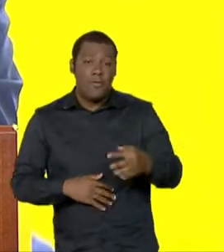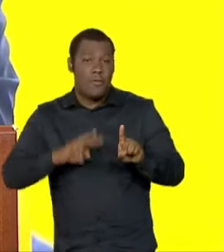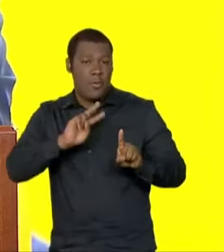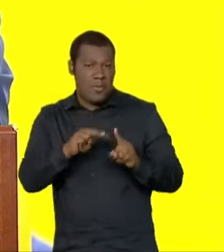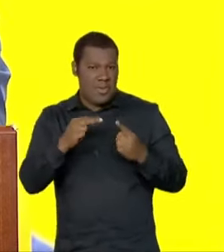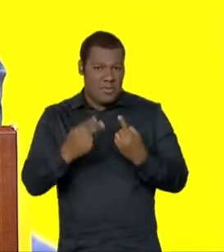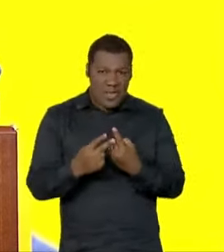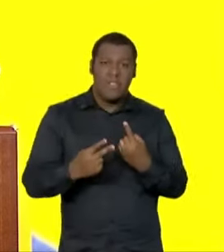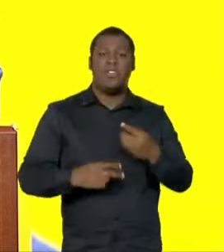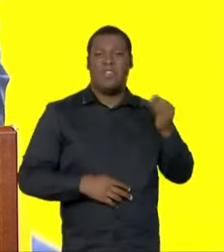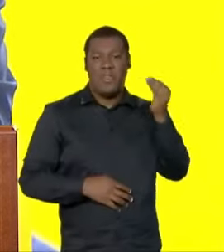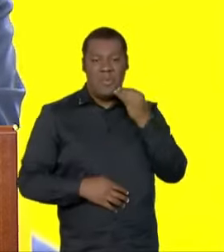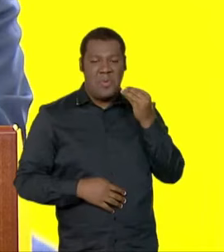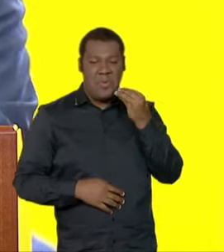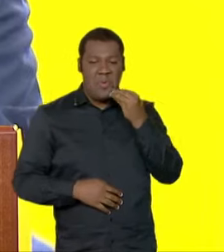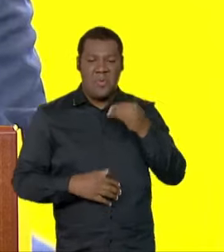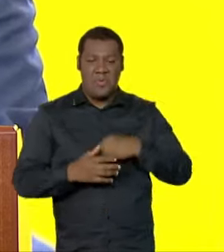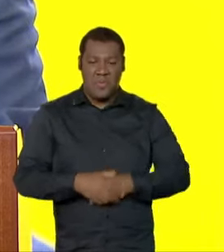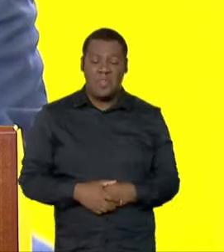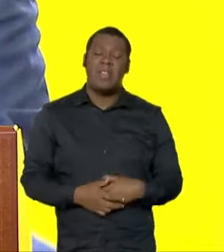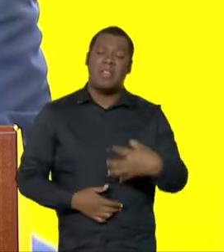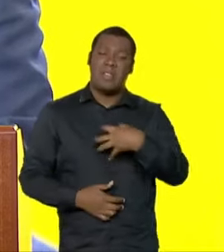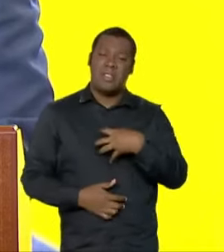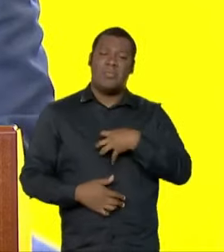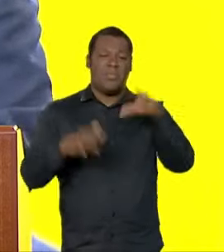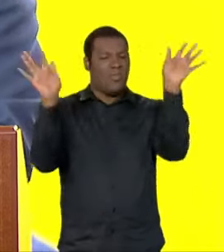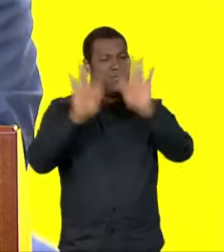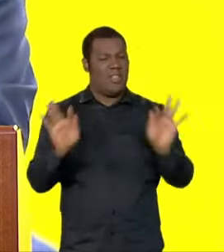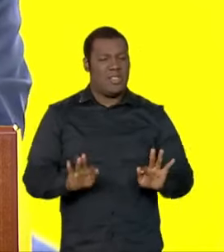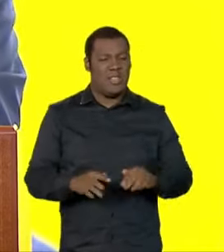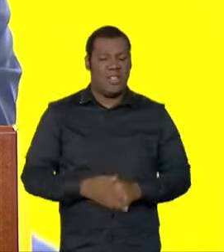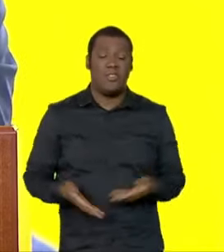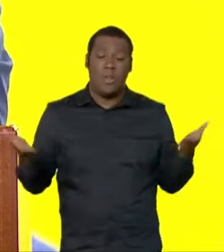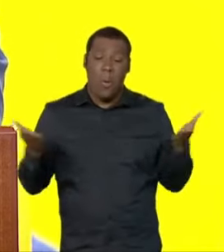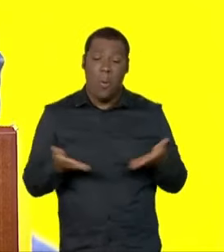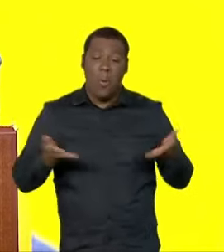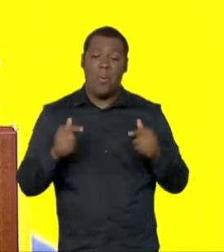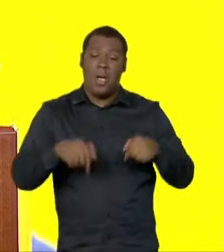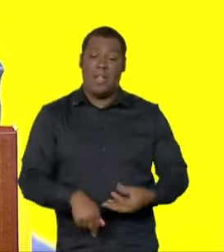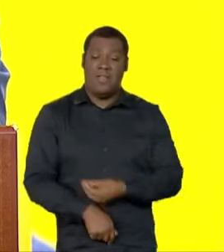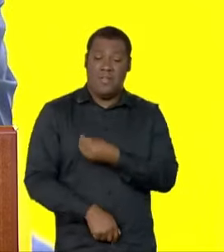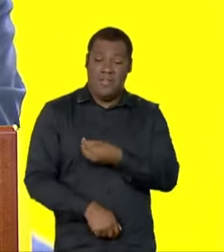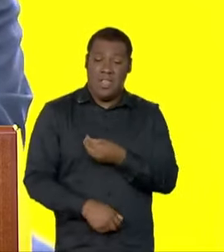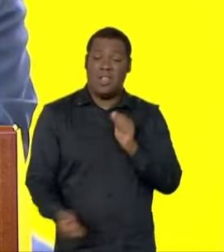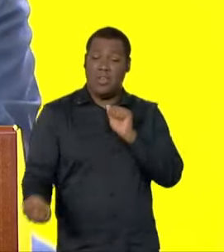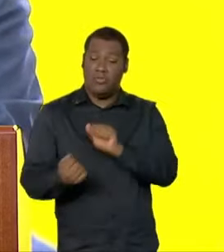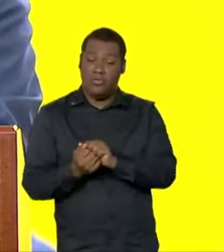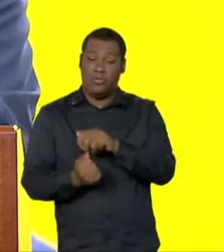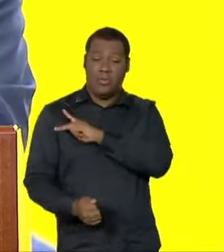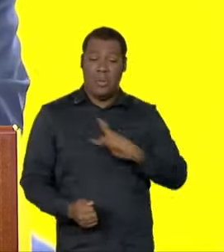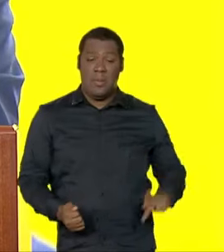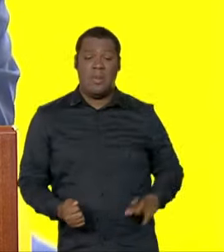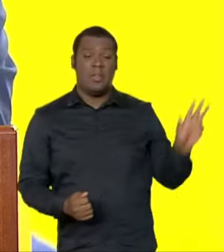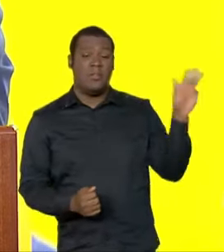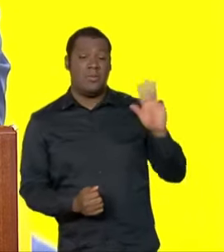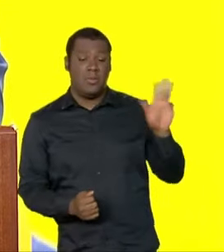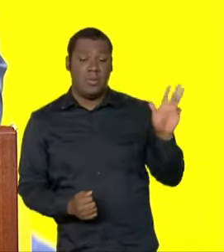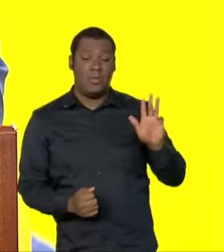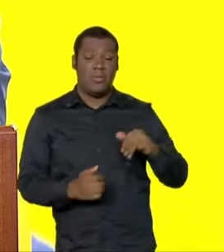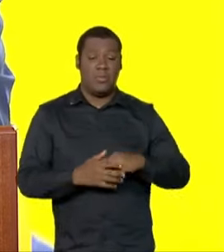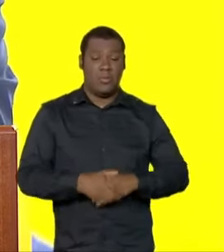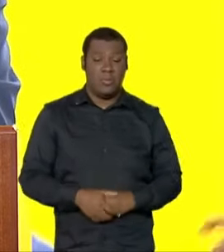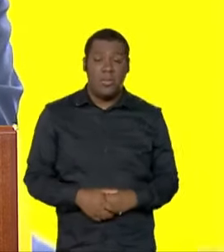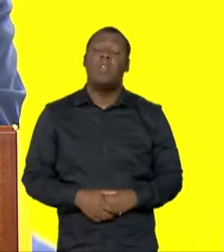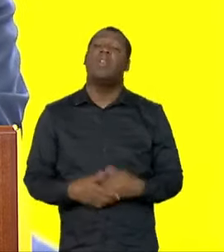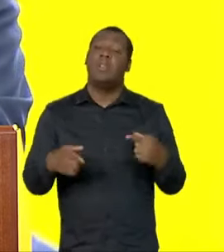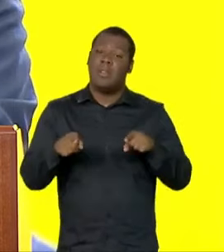oportunidades ilimitadas. E eu fico muito feliz, senhor presidente, de poder estar aqui hoje ao seu lado, ao lado de tão